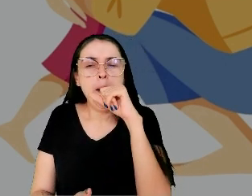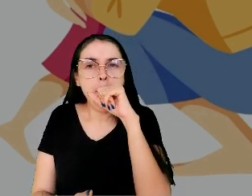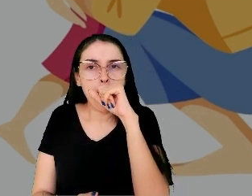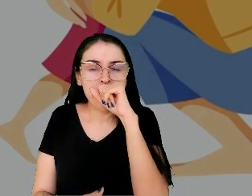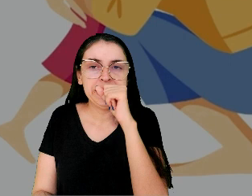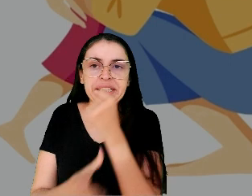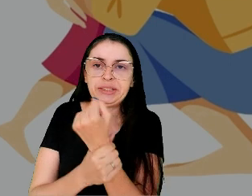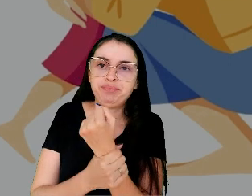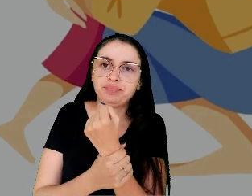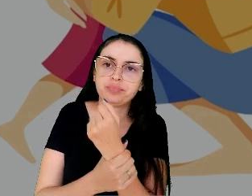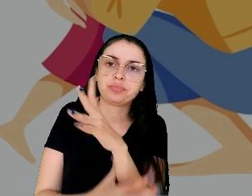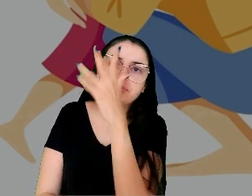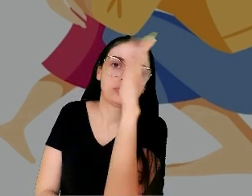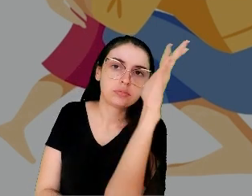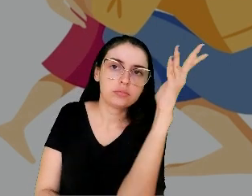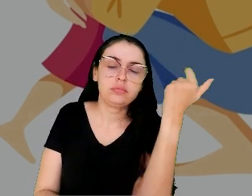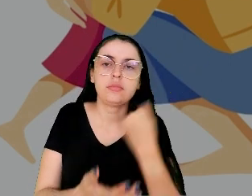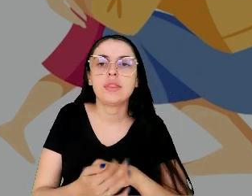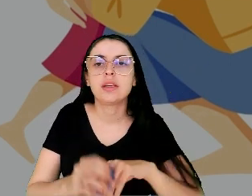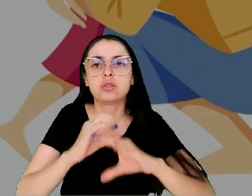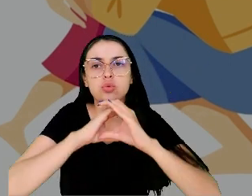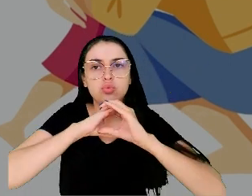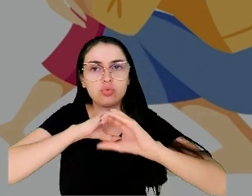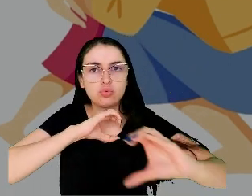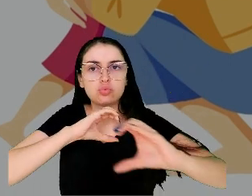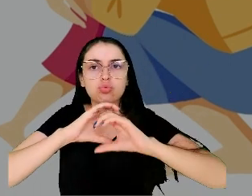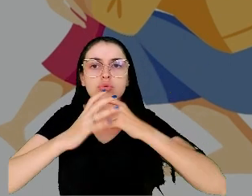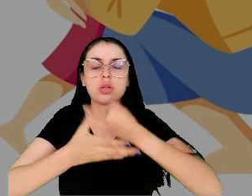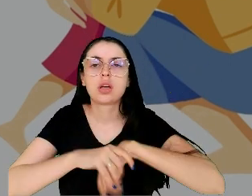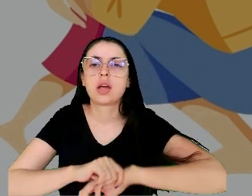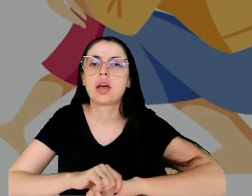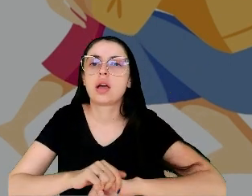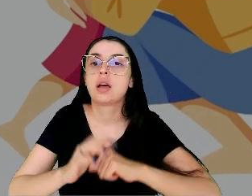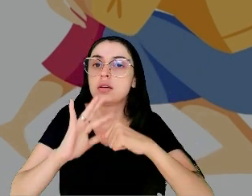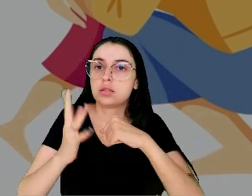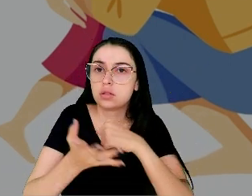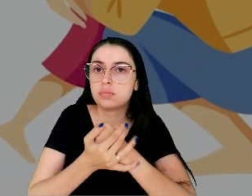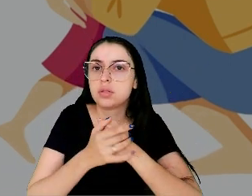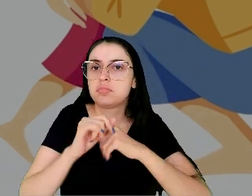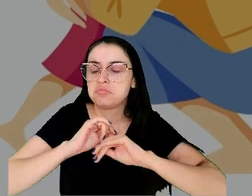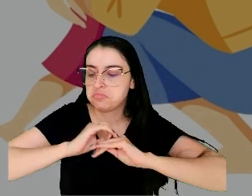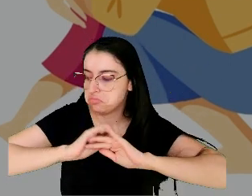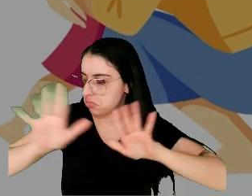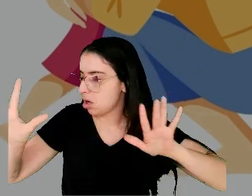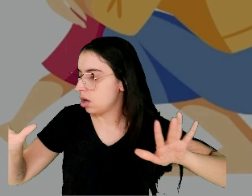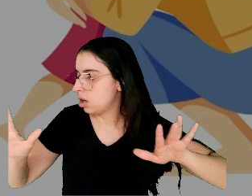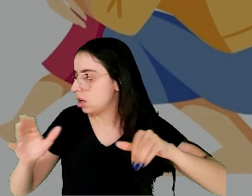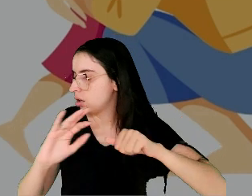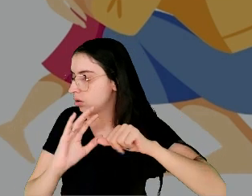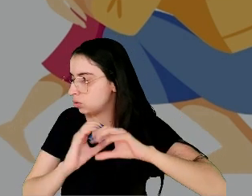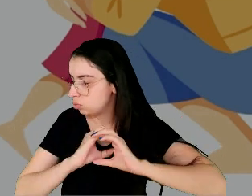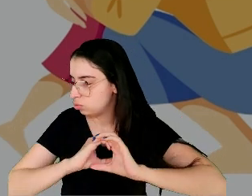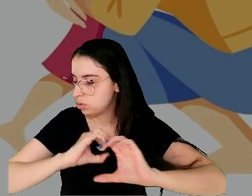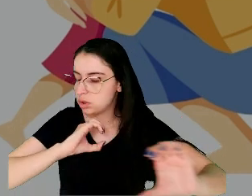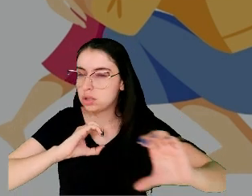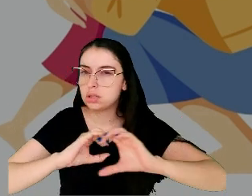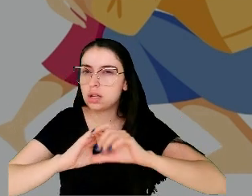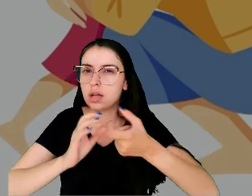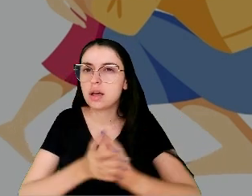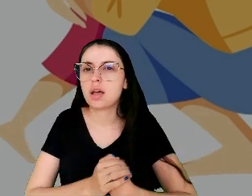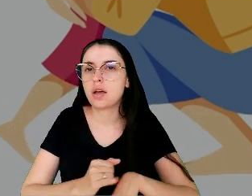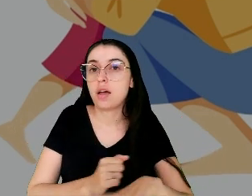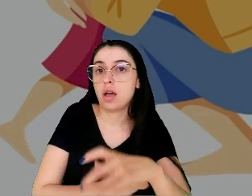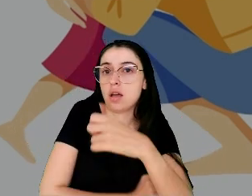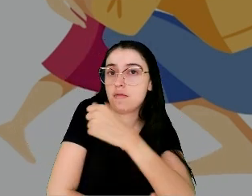do saneamento, porque a pandemia também escancarou que o saneamento é a vacina